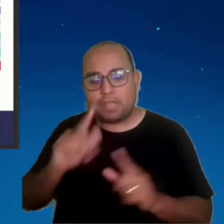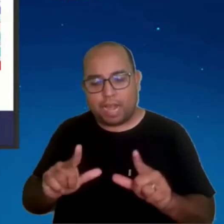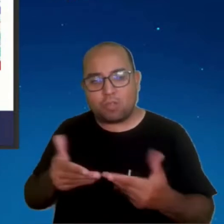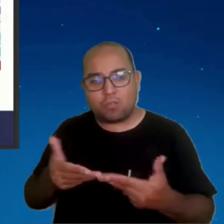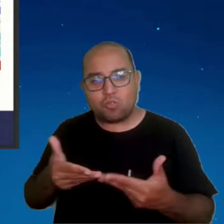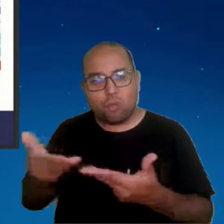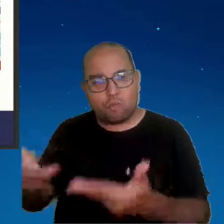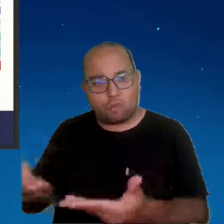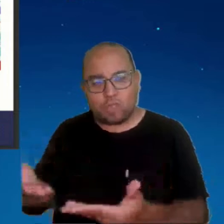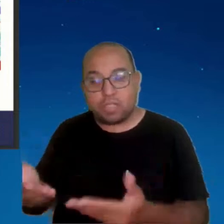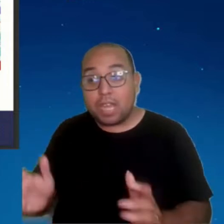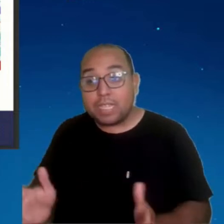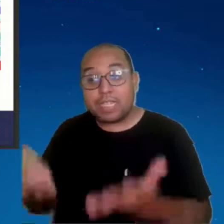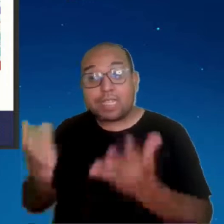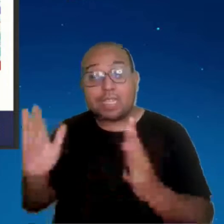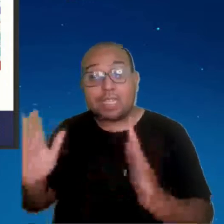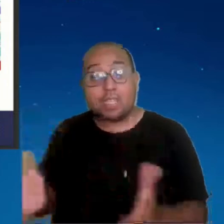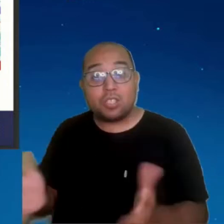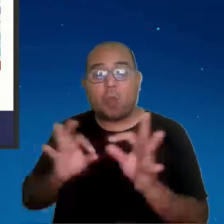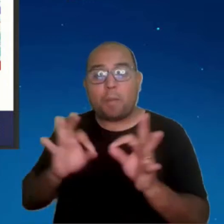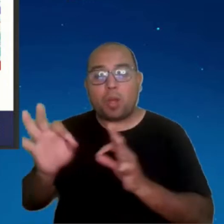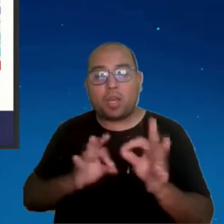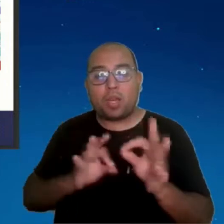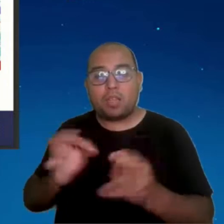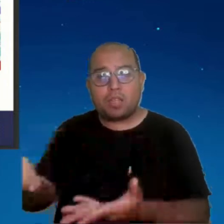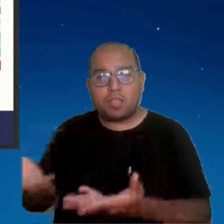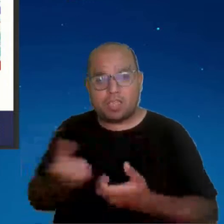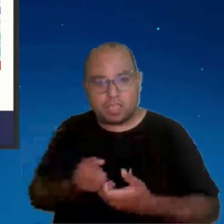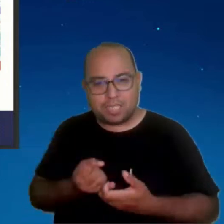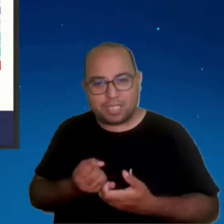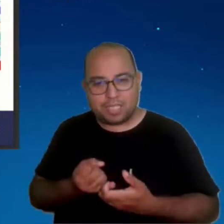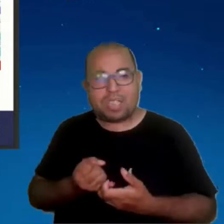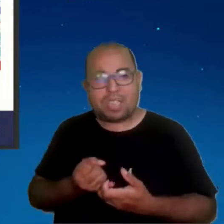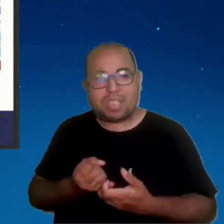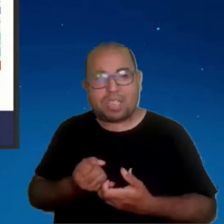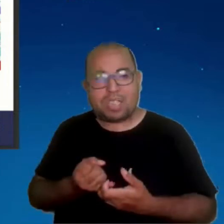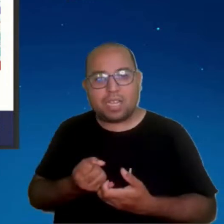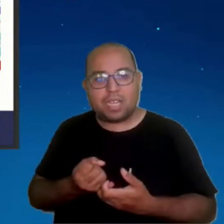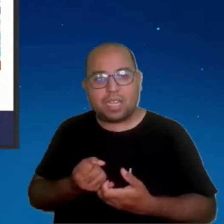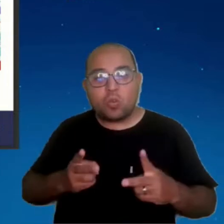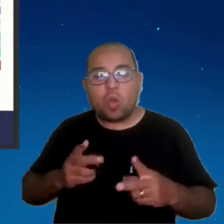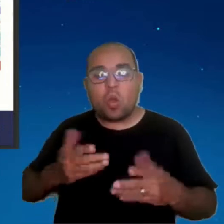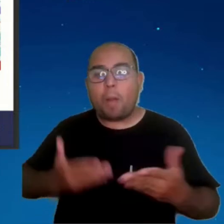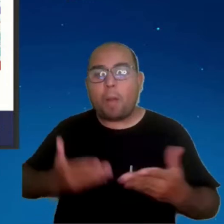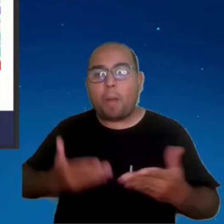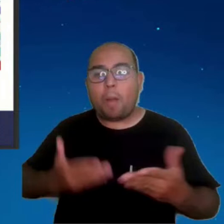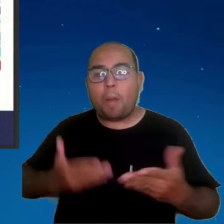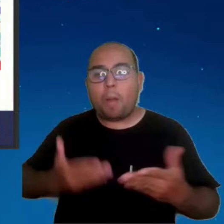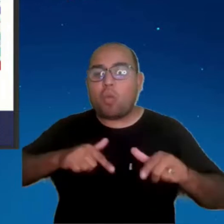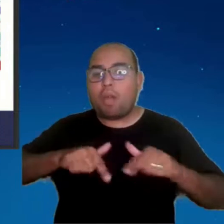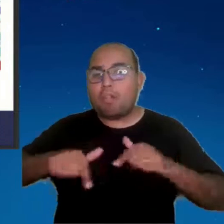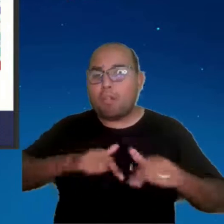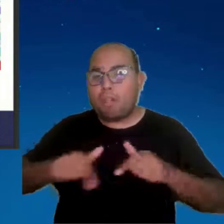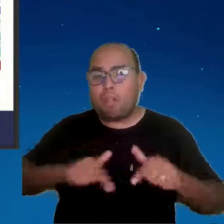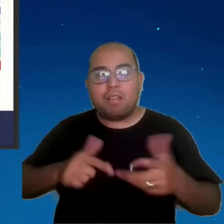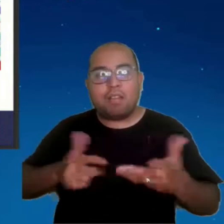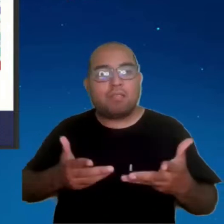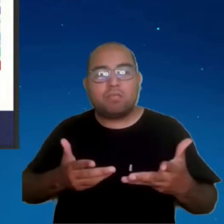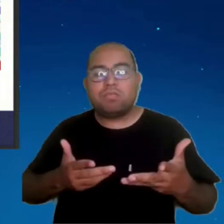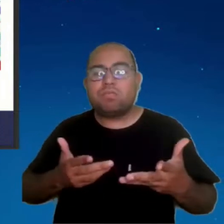para que a gente possa incentivar e fazer o programa de retenção. O programa de retenção é um programa sério. Não é qualquer coisa. Ah, eu vou